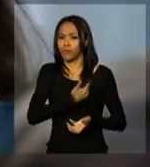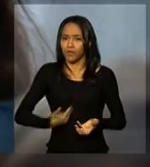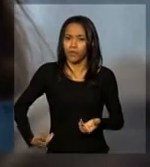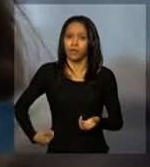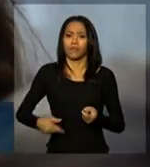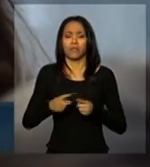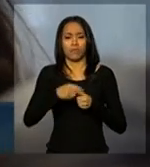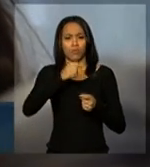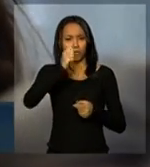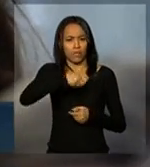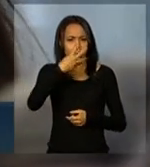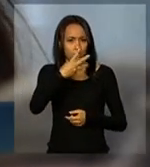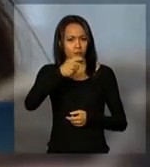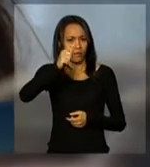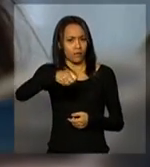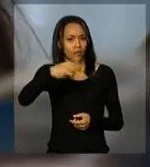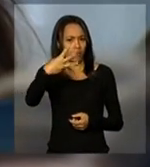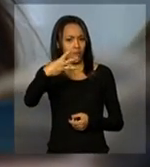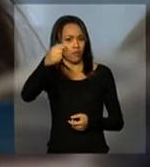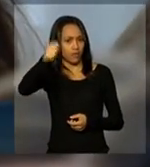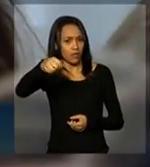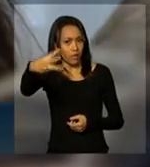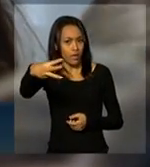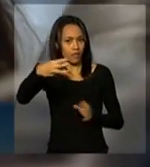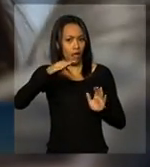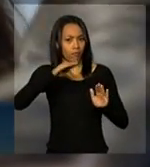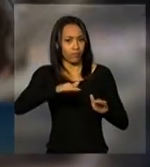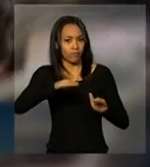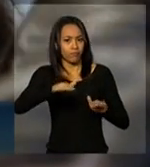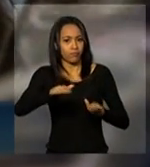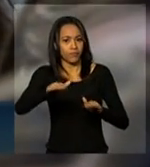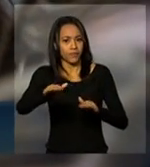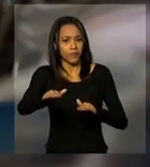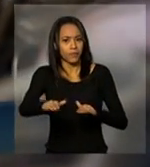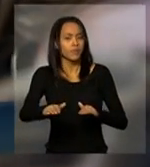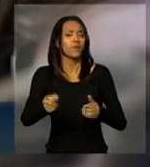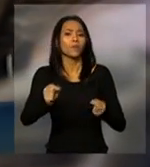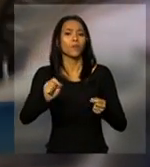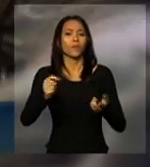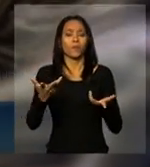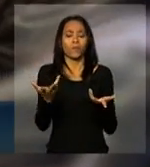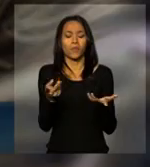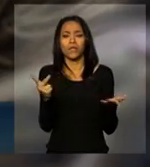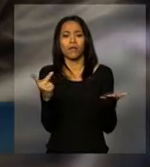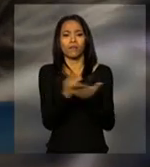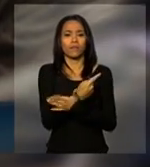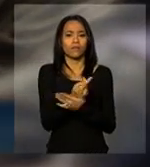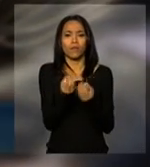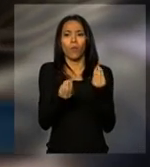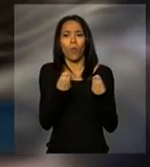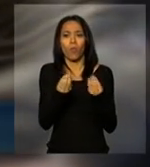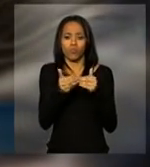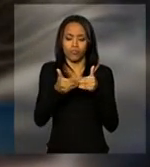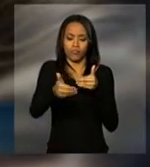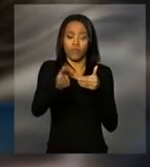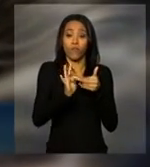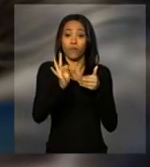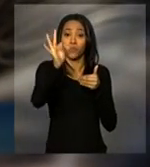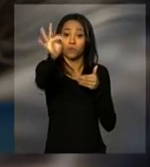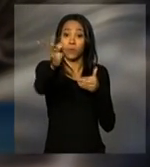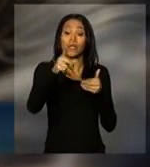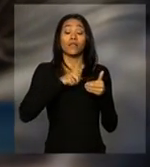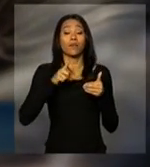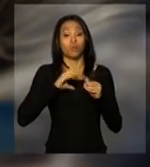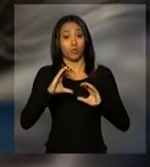o crescimento, trimestre por trimestre, há queda. Ou seja, qual que é a perspectiva aí daqui para frente, se a gente tem